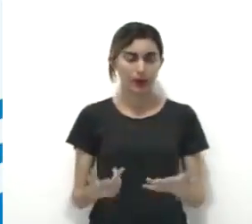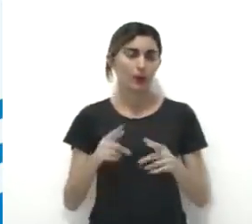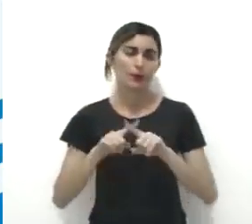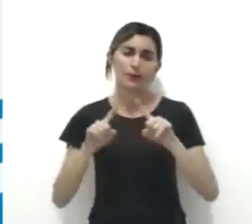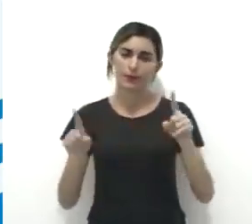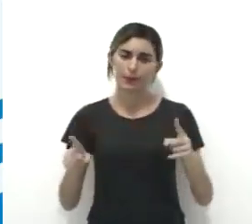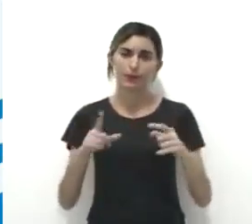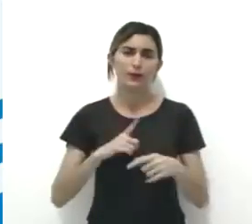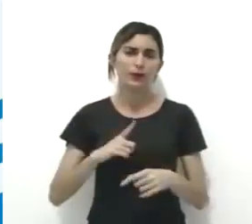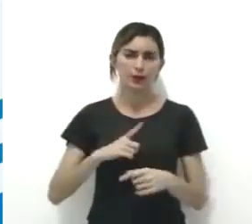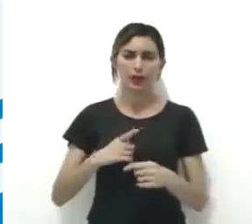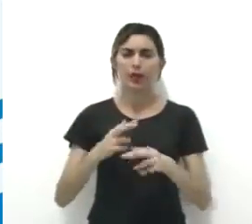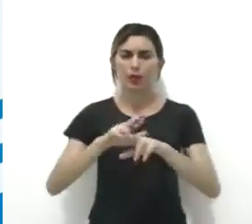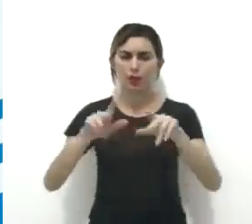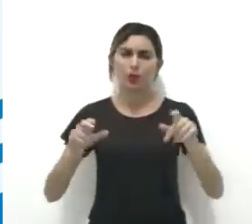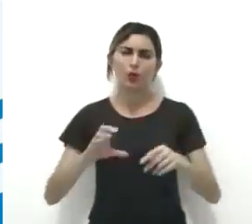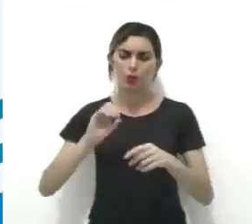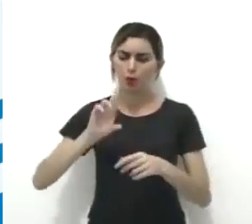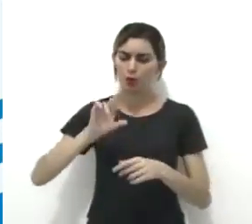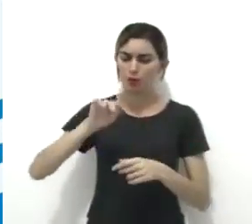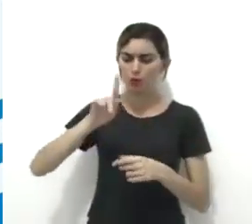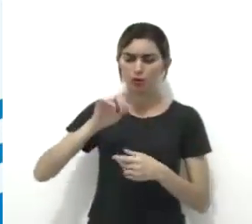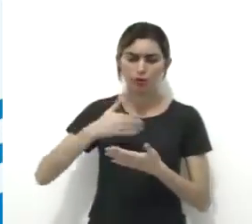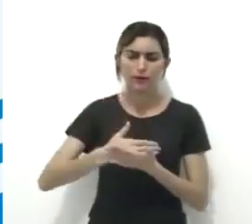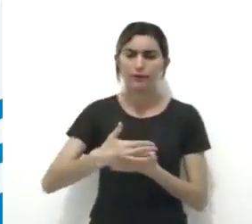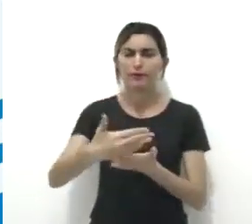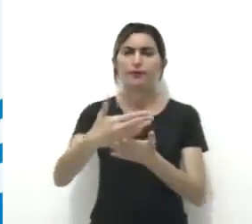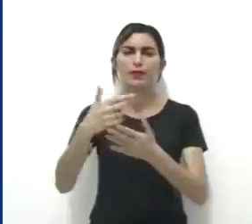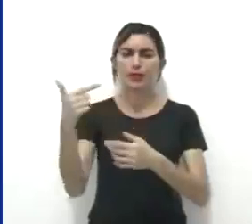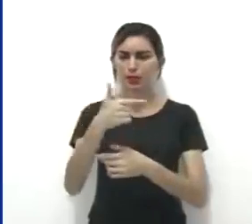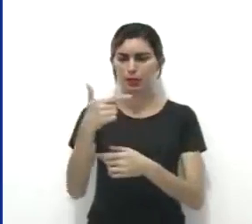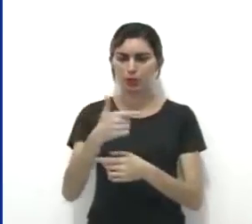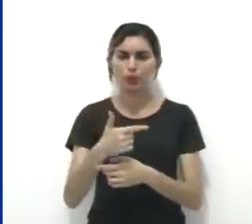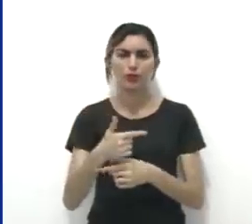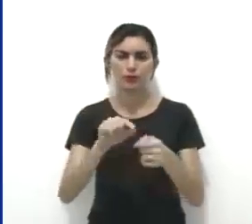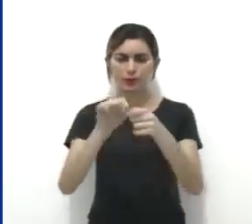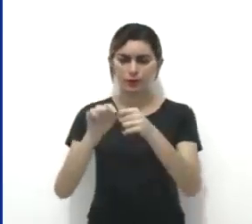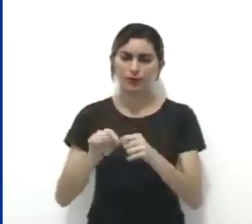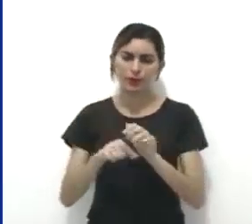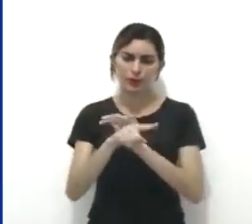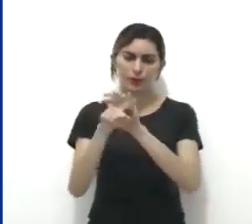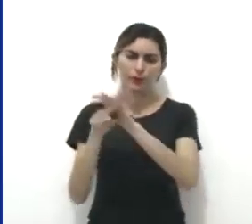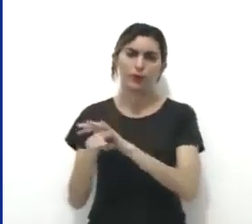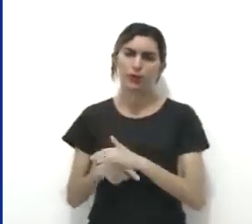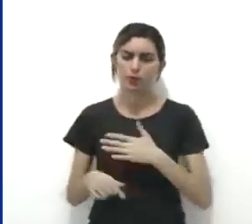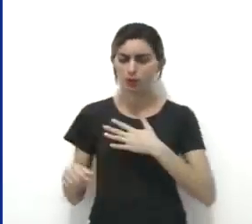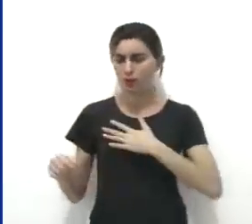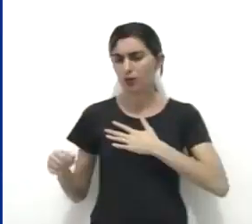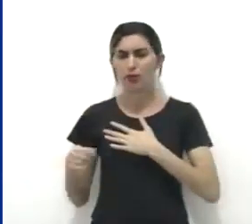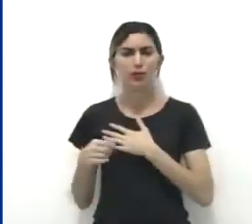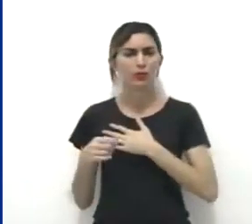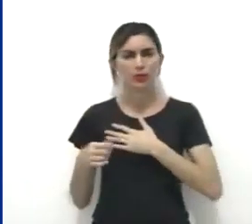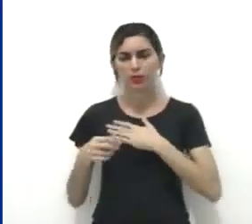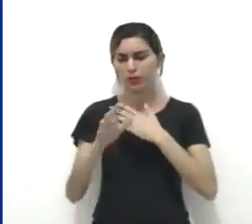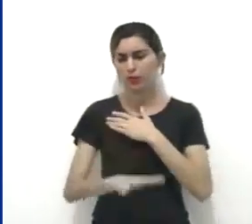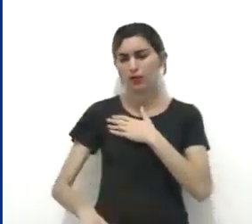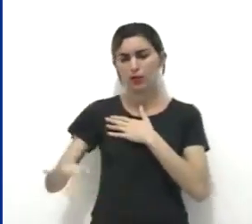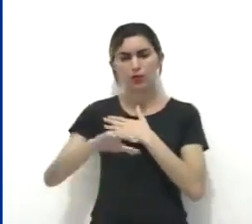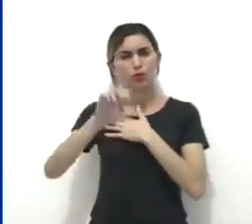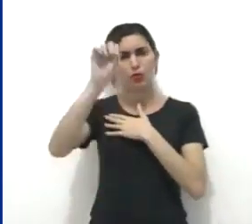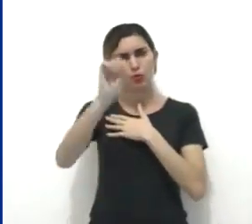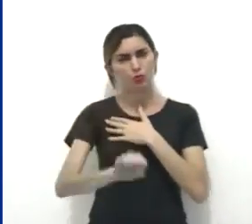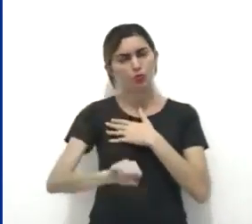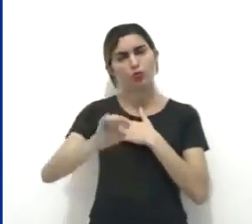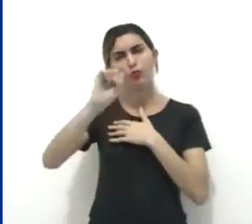danças. Porém, existe uma origem, tá? Segundo, realize uma pesquisa sobre as danças realizadas na